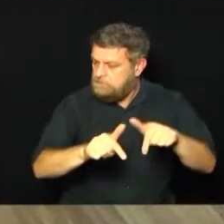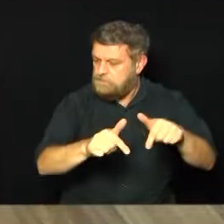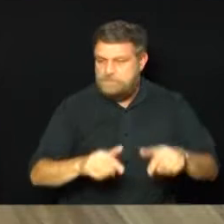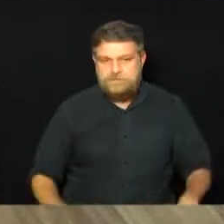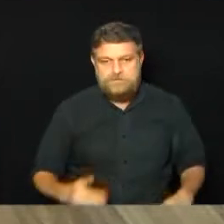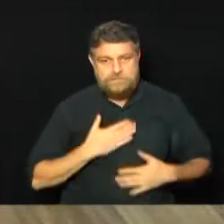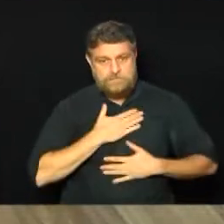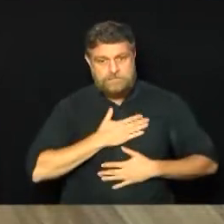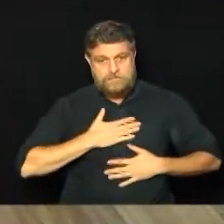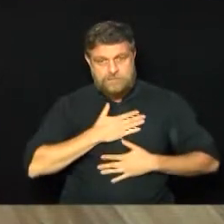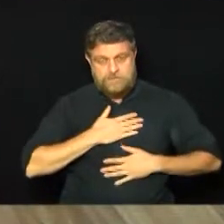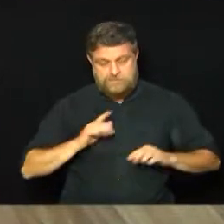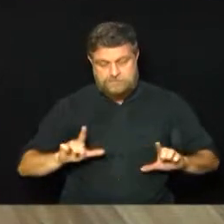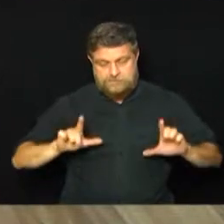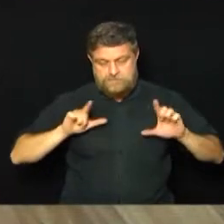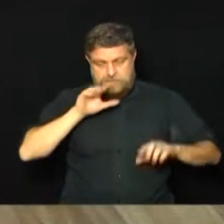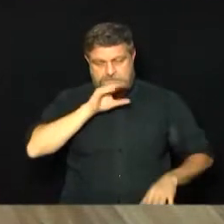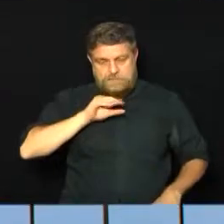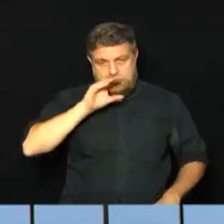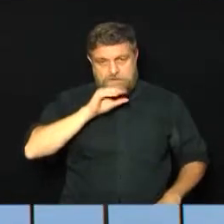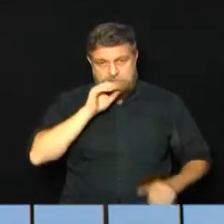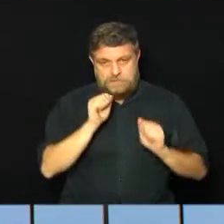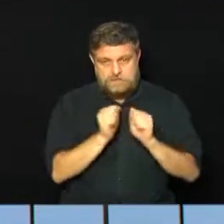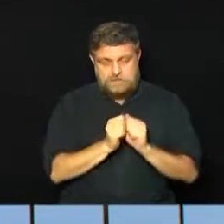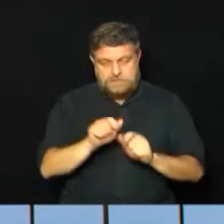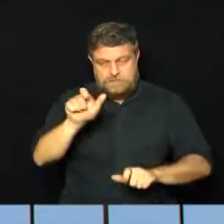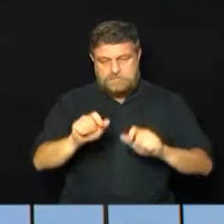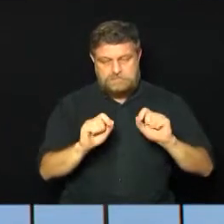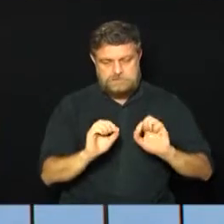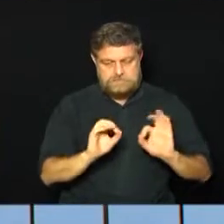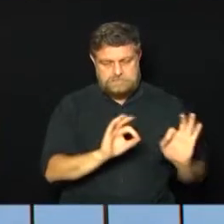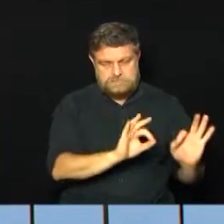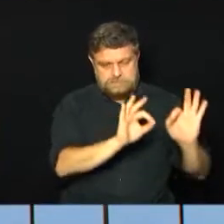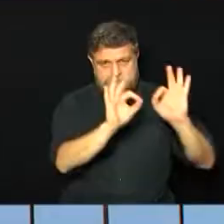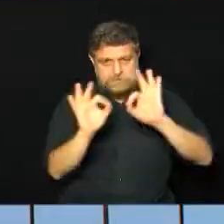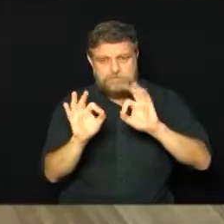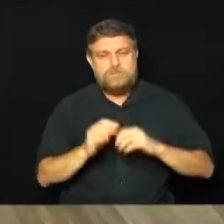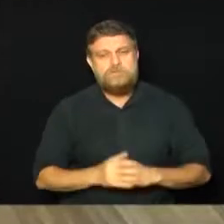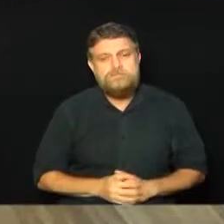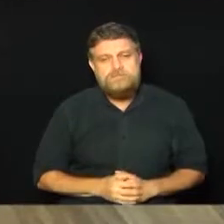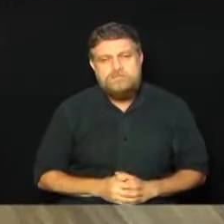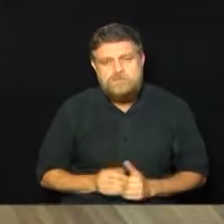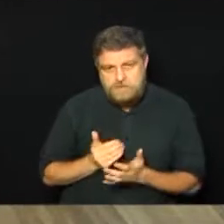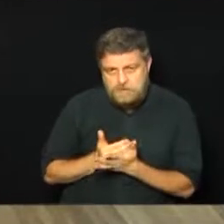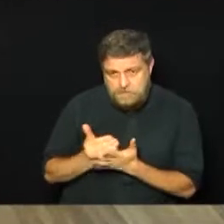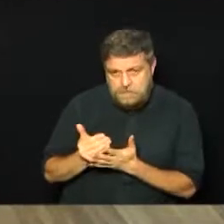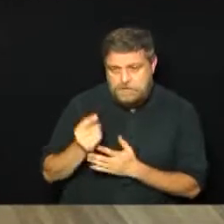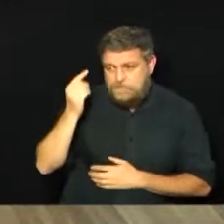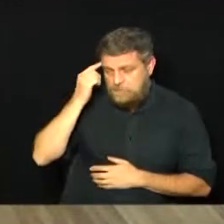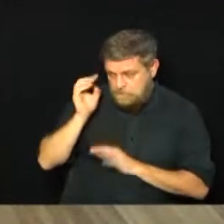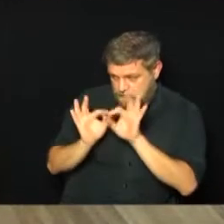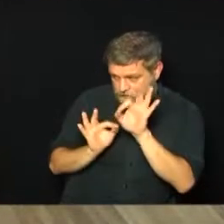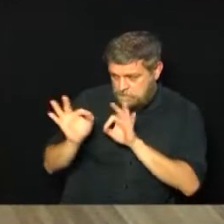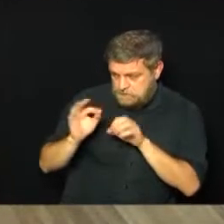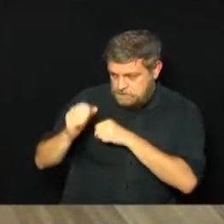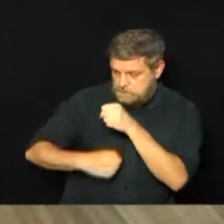uma satisfação estar aqui com vocês e com quem está nos assistindo aí na TV Câmara. Vereador, então já vamos começar a falar de projeto do ano